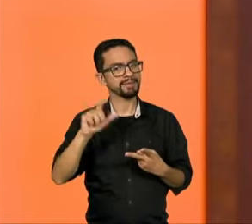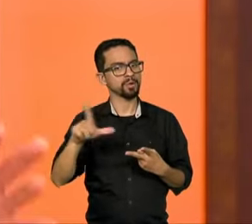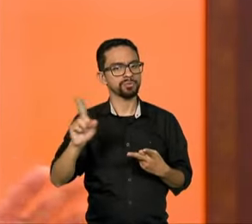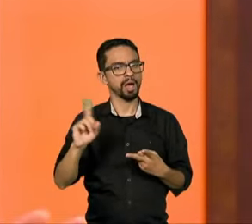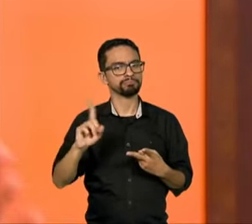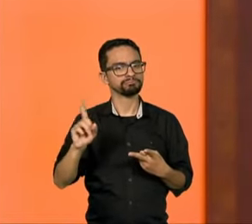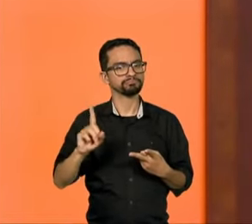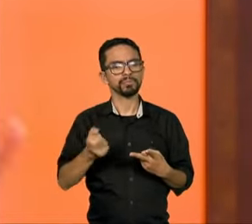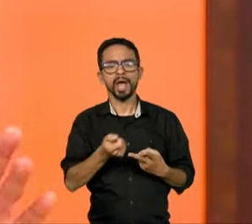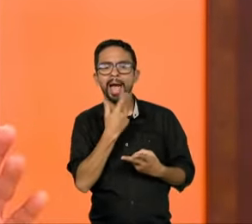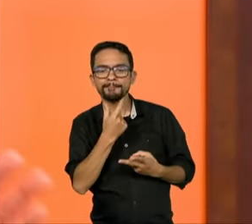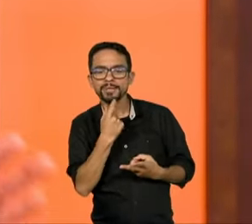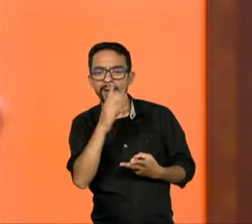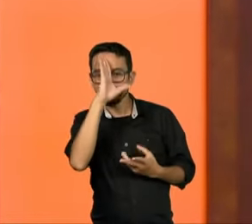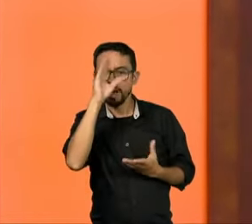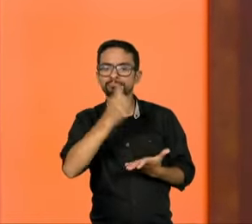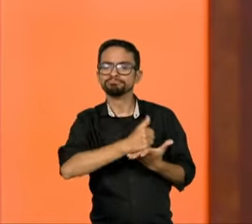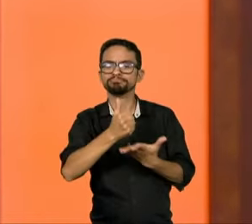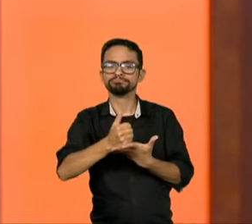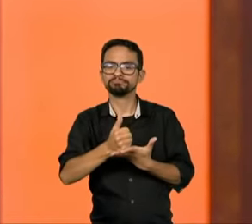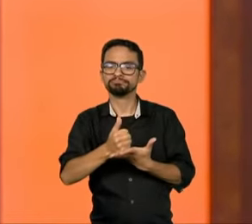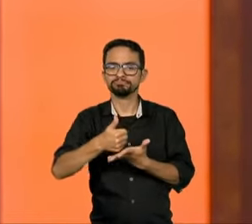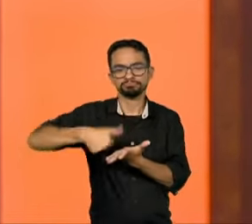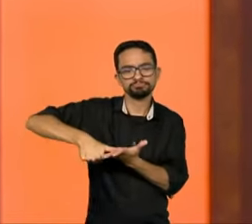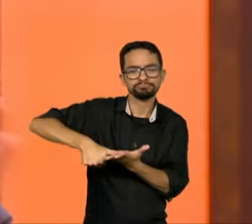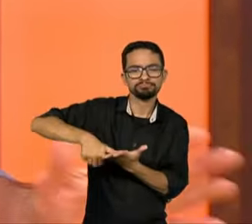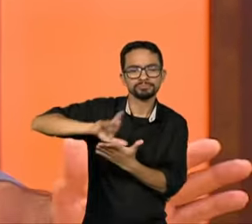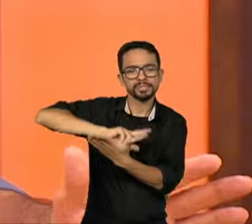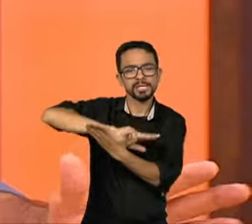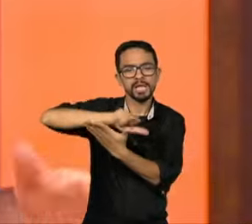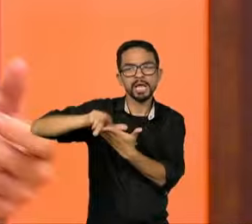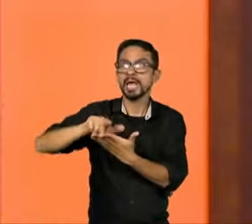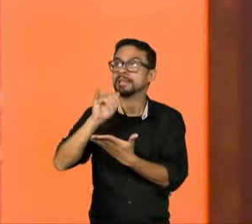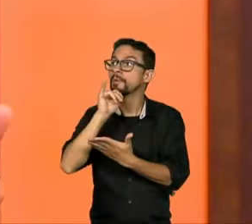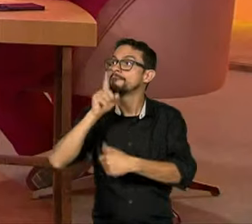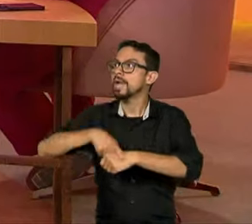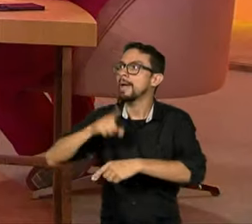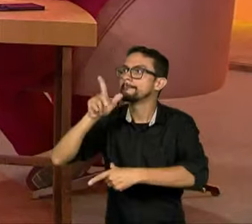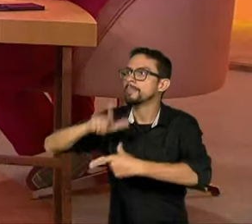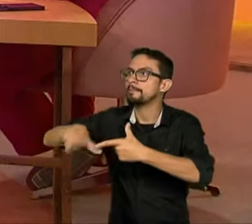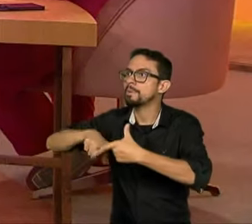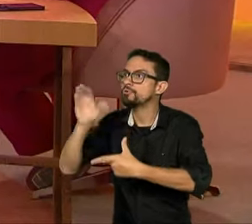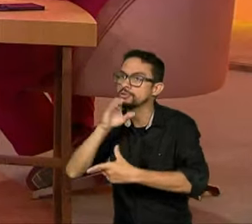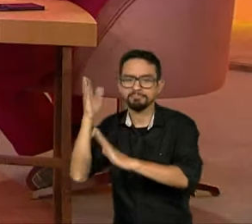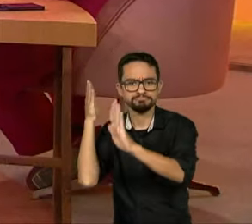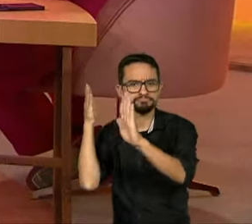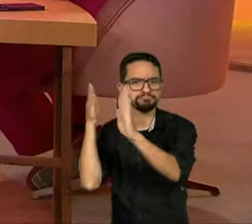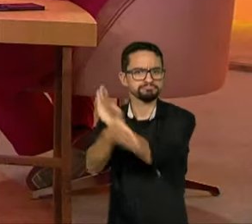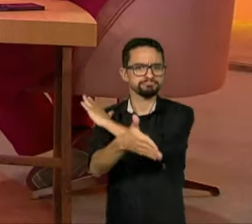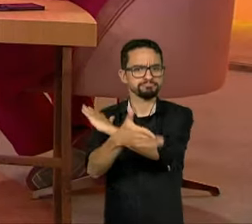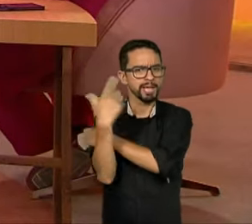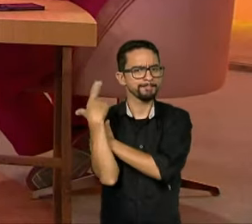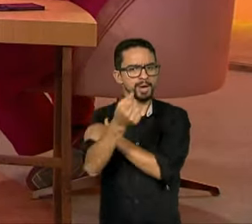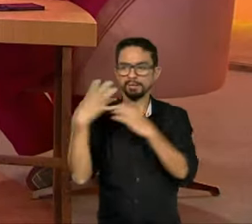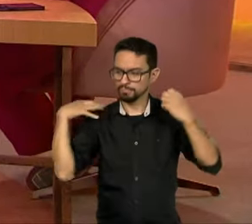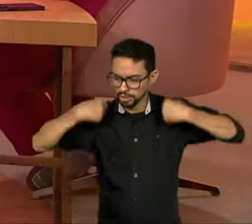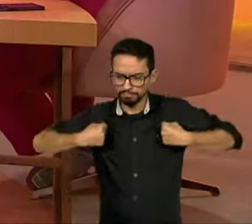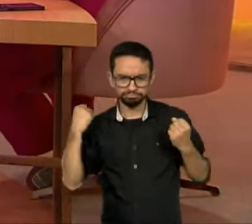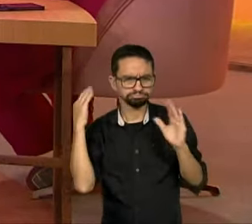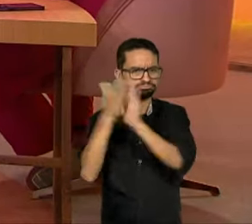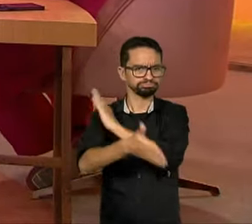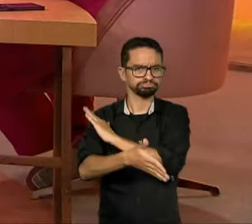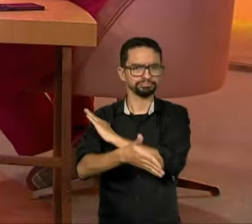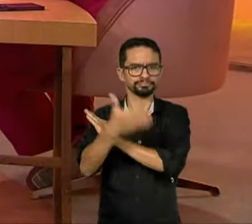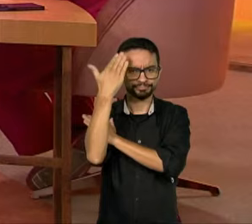e com seus remédios, seus documentos, para se precisar sair, você ter pronto para sair. Lanterna. Essa sirene é no dia e na hora, né? Assim, o